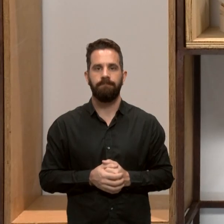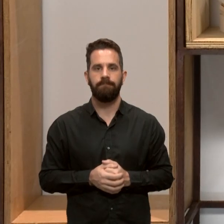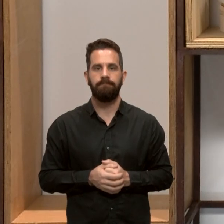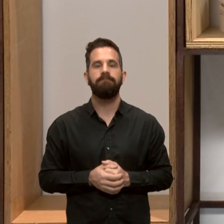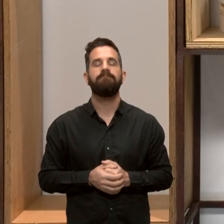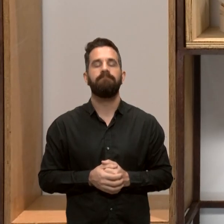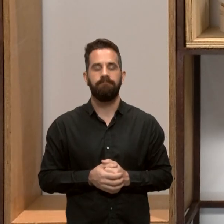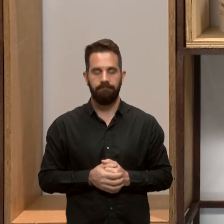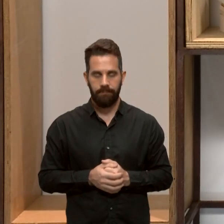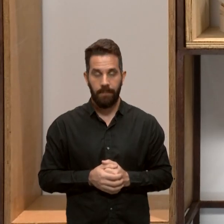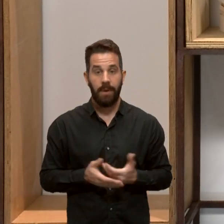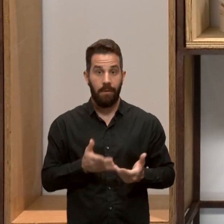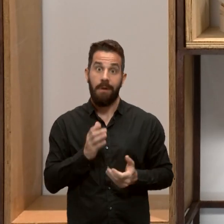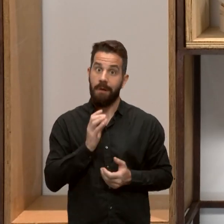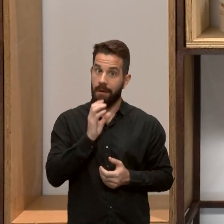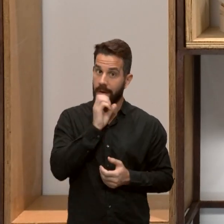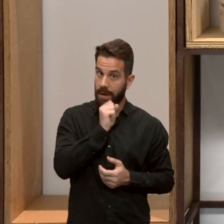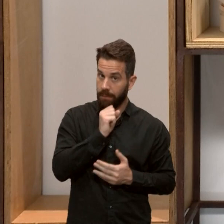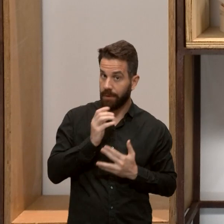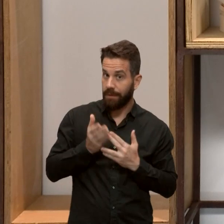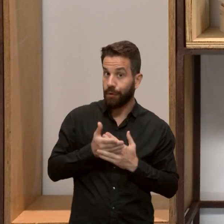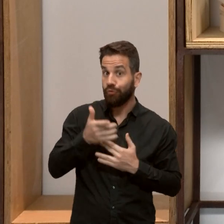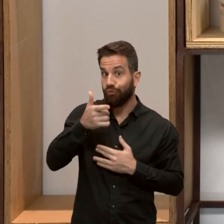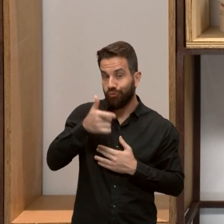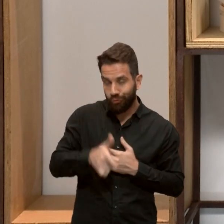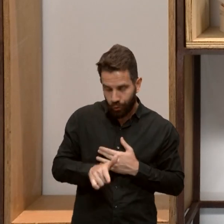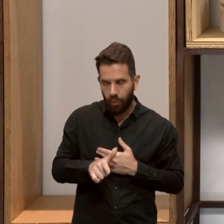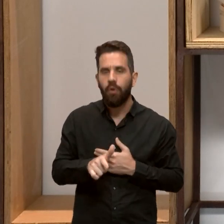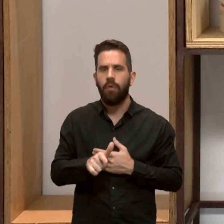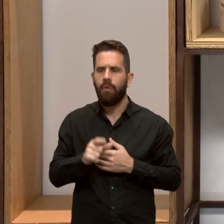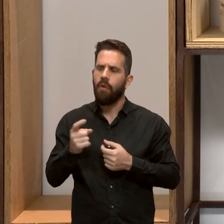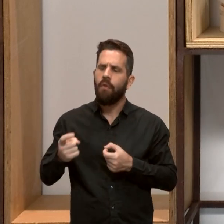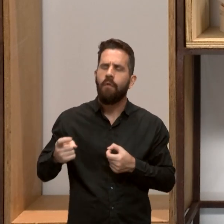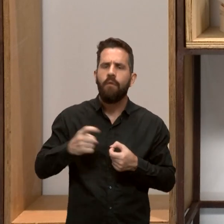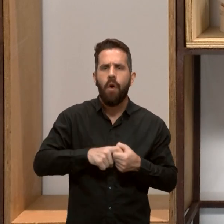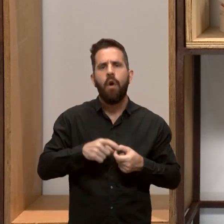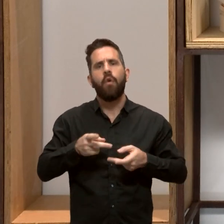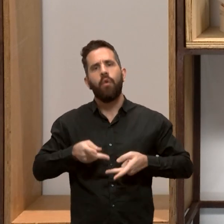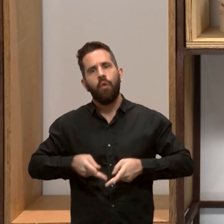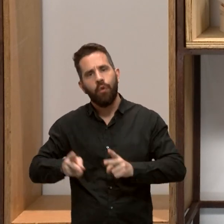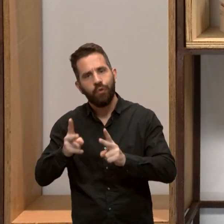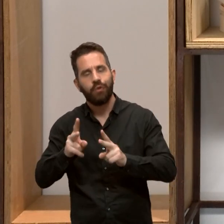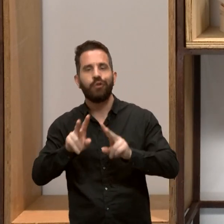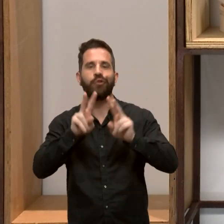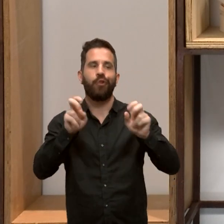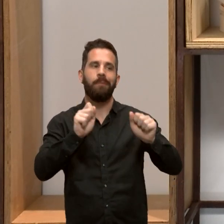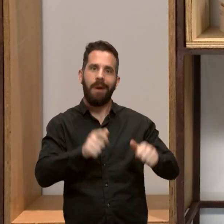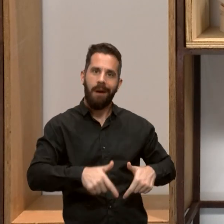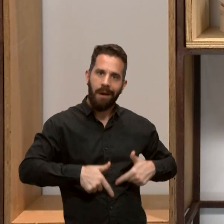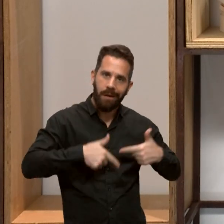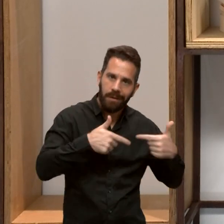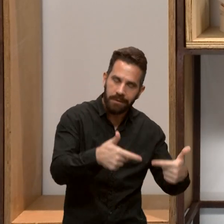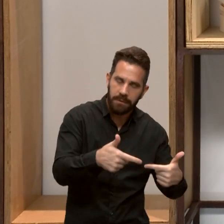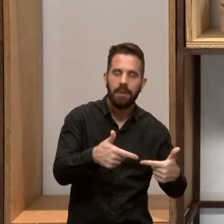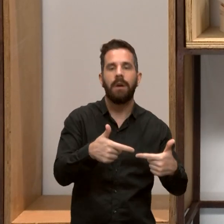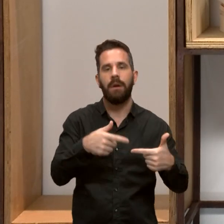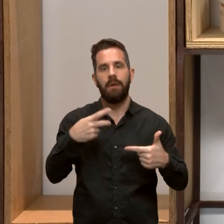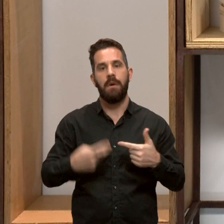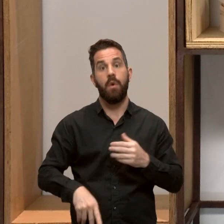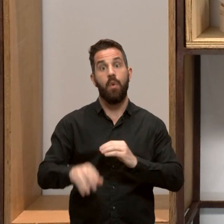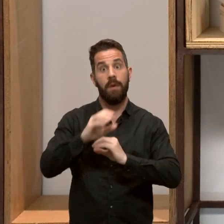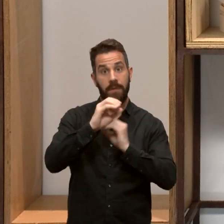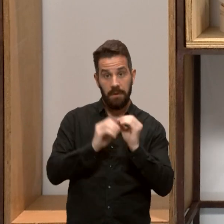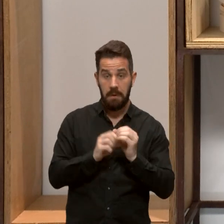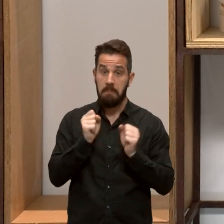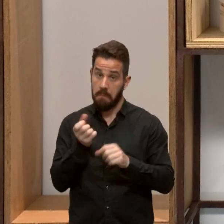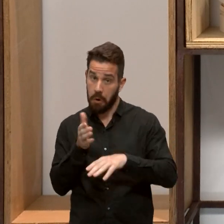Vamos para mais um rápido intervalo e daqui a pouco a gente volta para falar de mais iniciativas da UFG que você pode